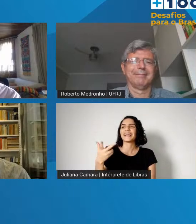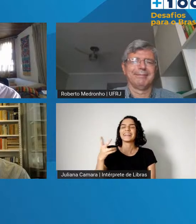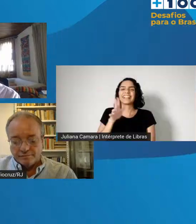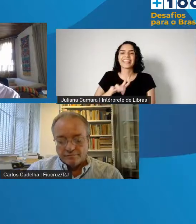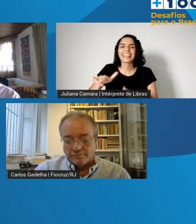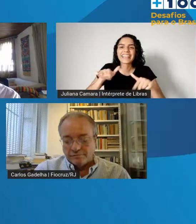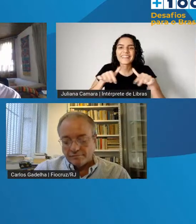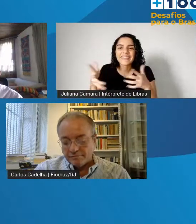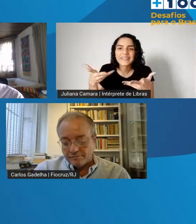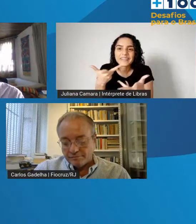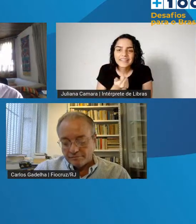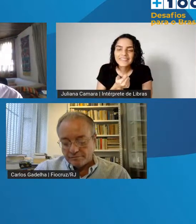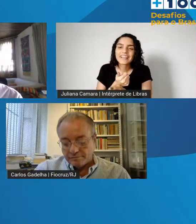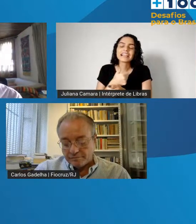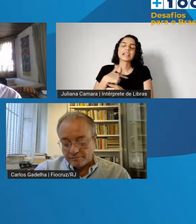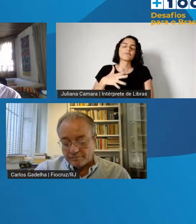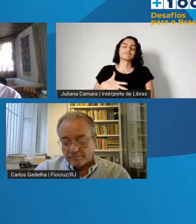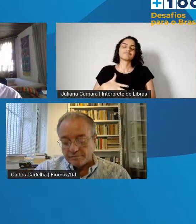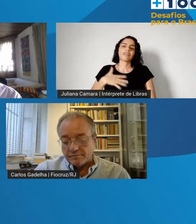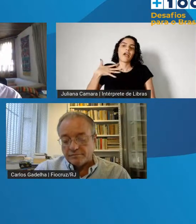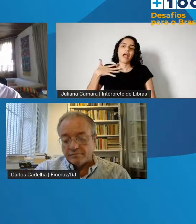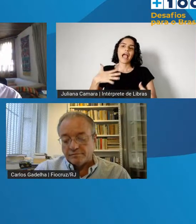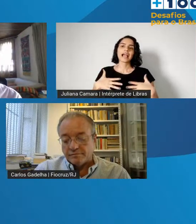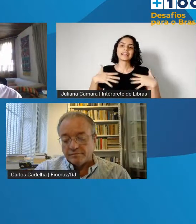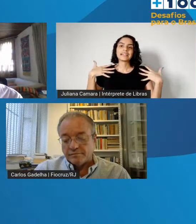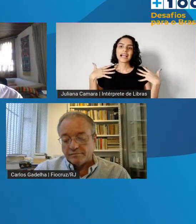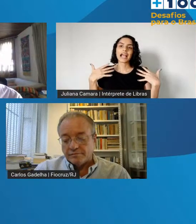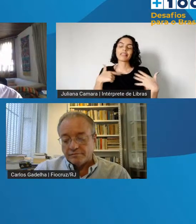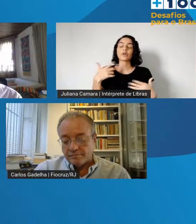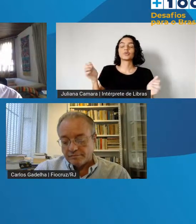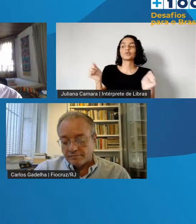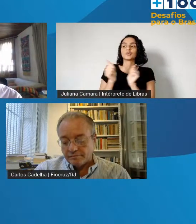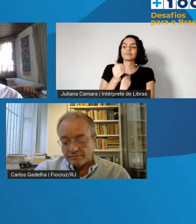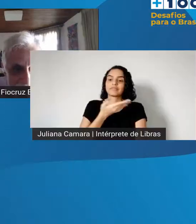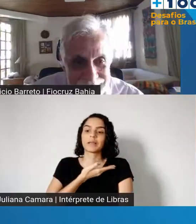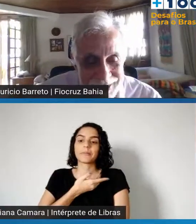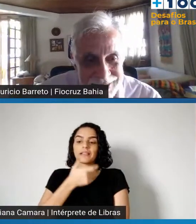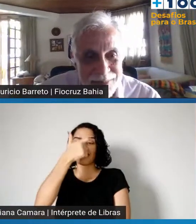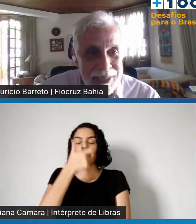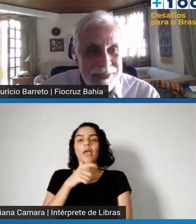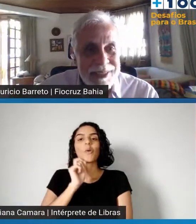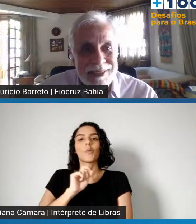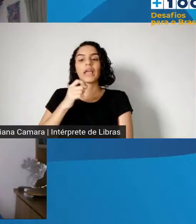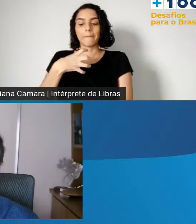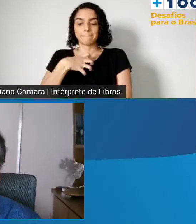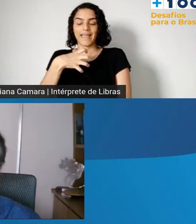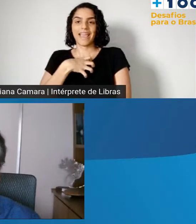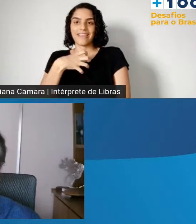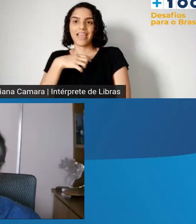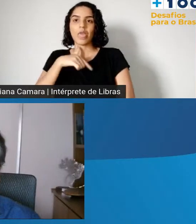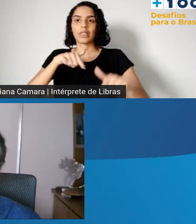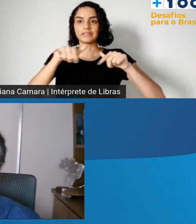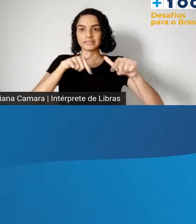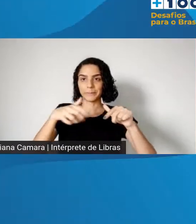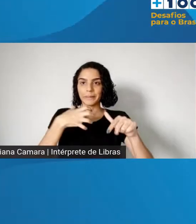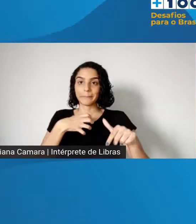falar um pouco, conversar com os amigos, mas eu sou aqui da Bahia, trabalho aqui em Salvador.